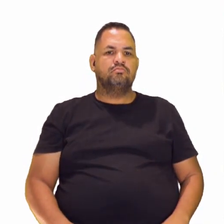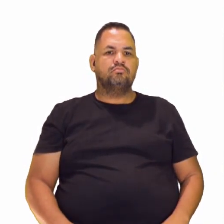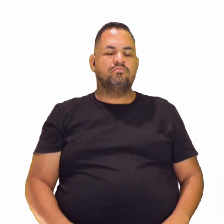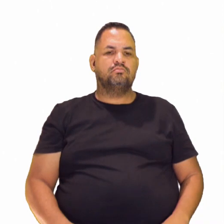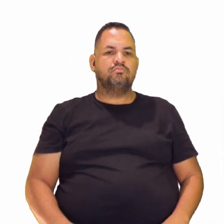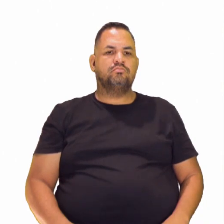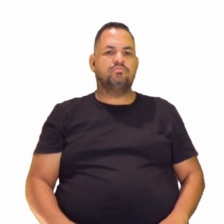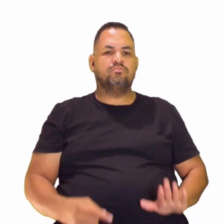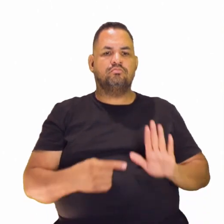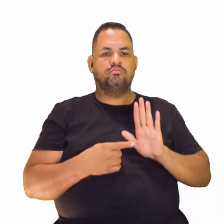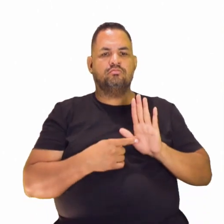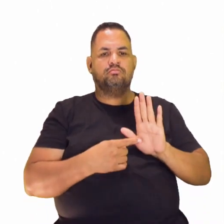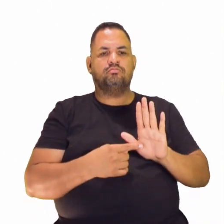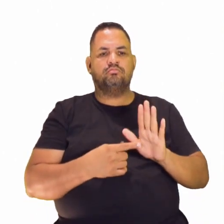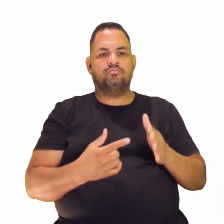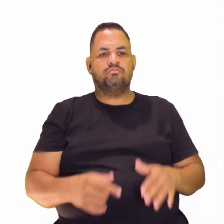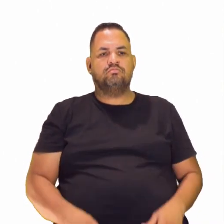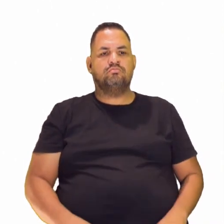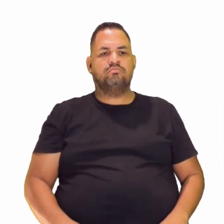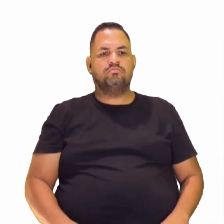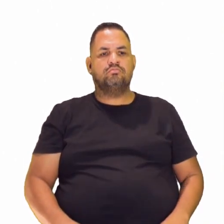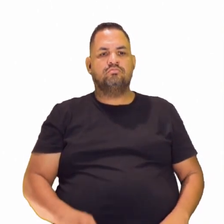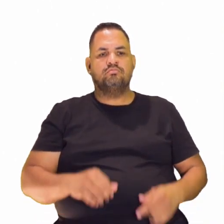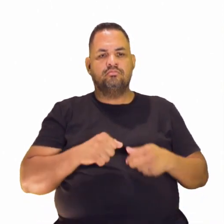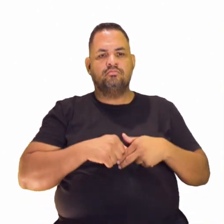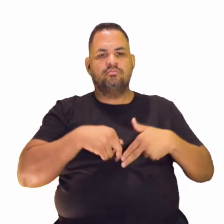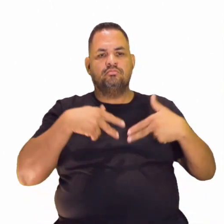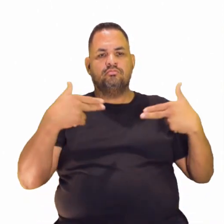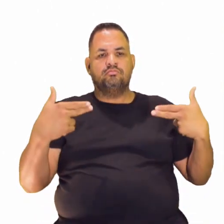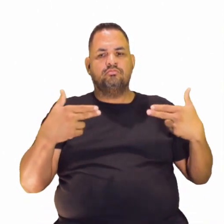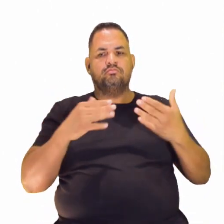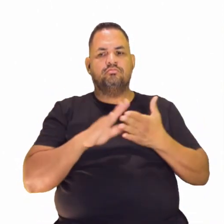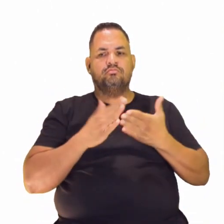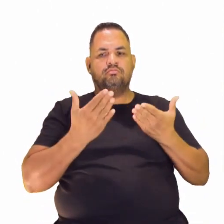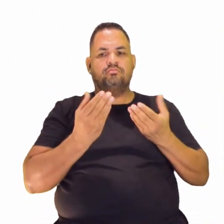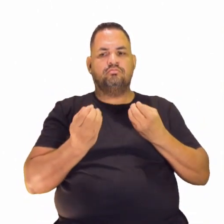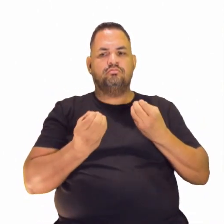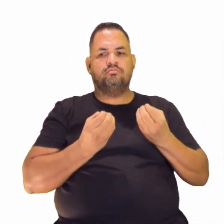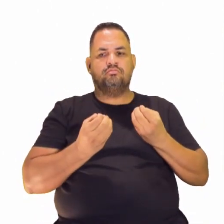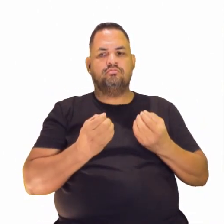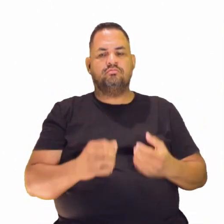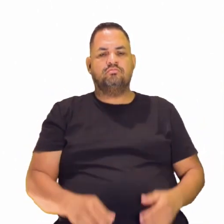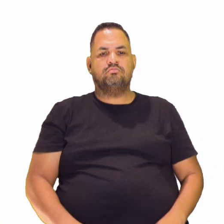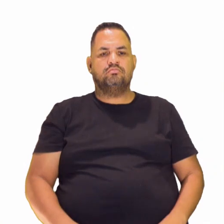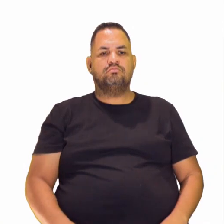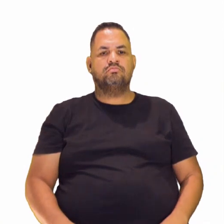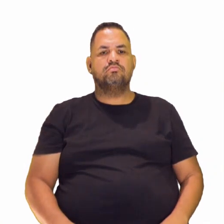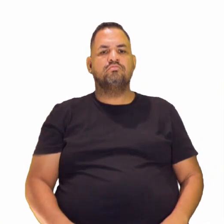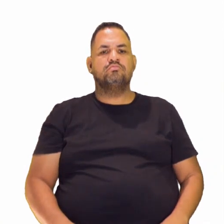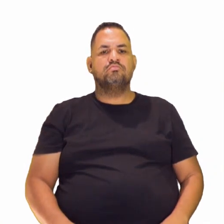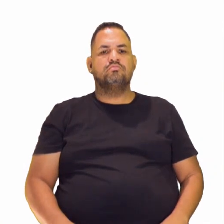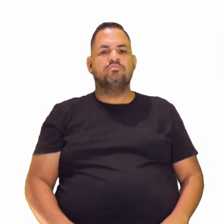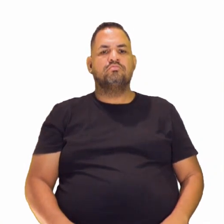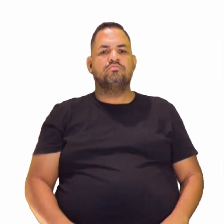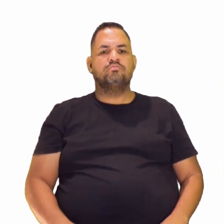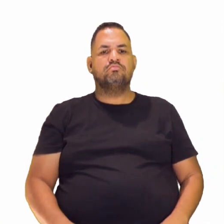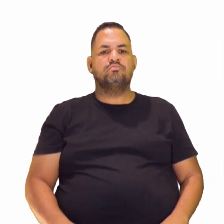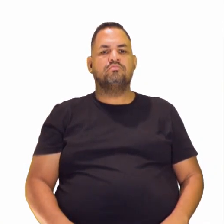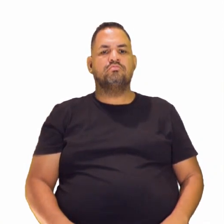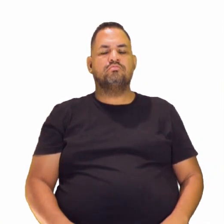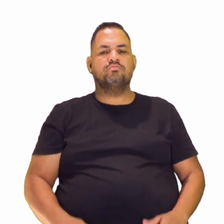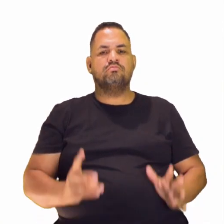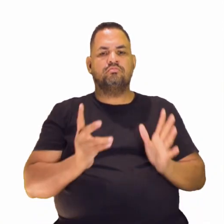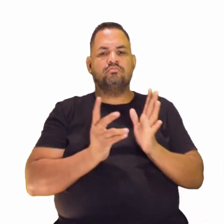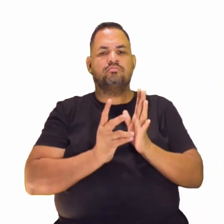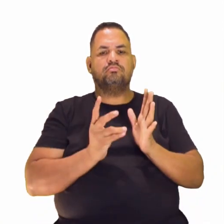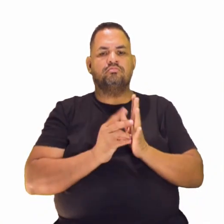são representativos de etnias. São as maneiras, né, que